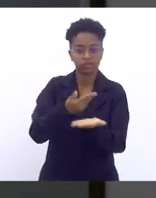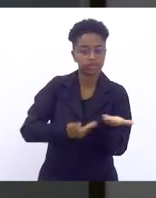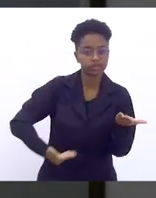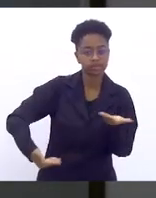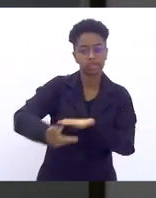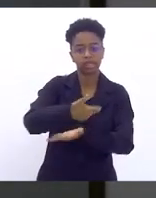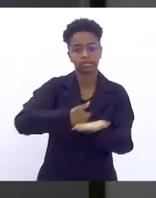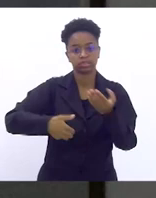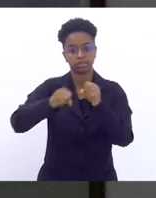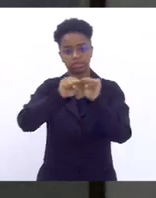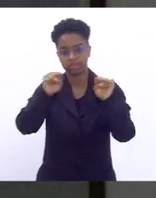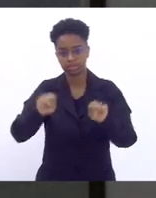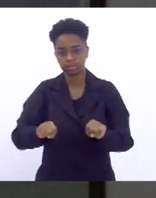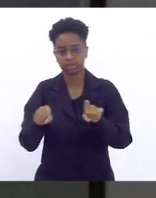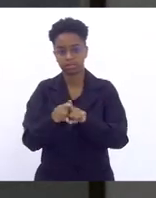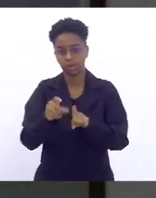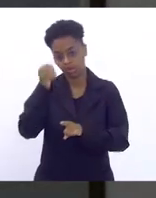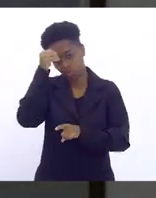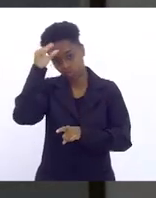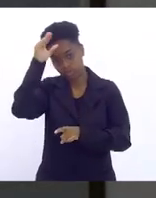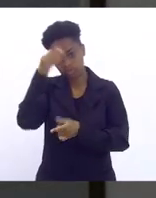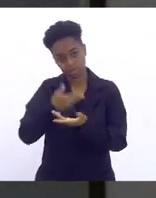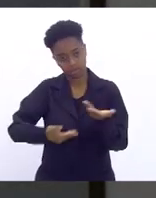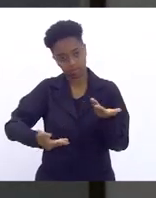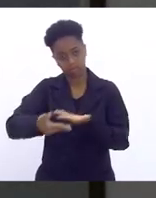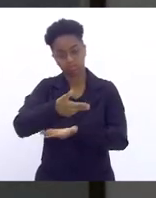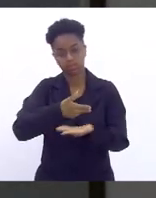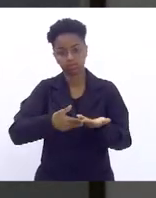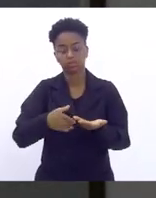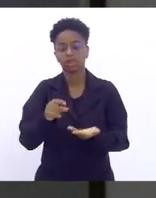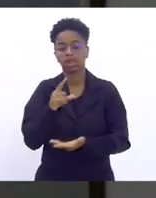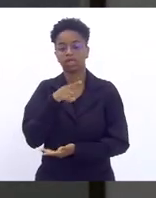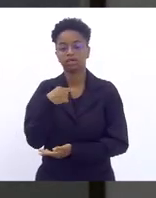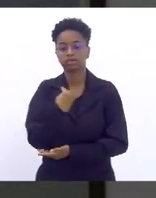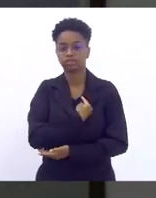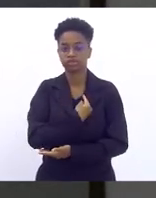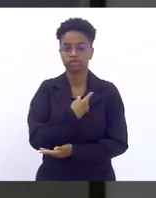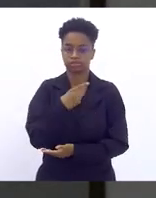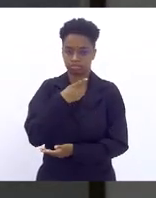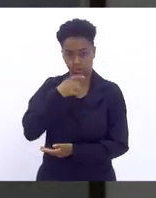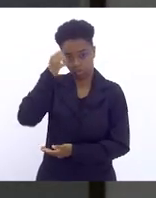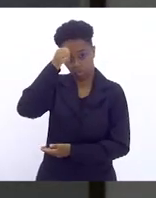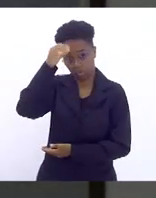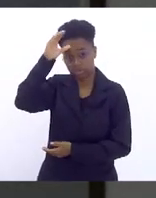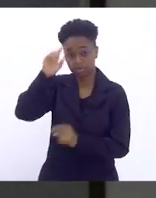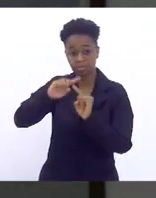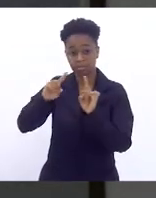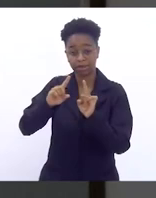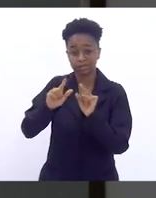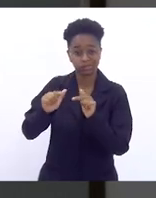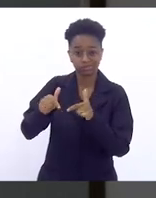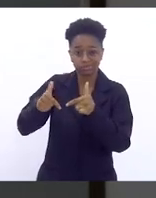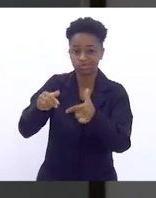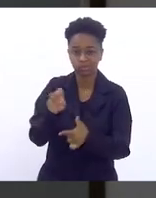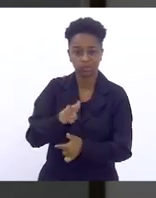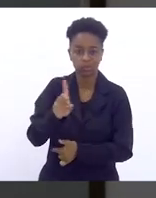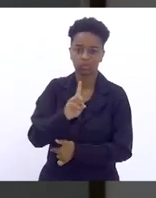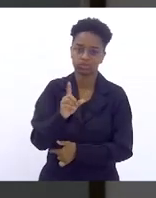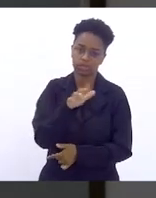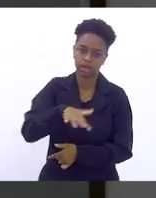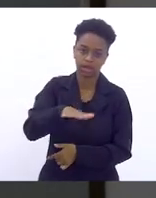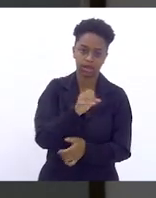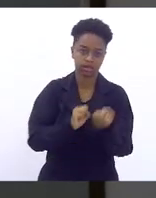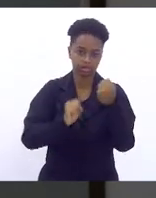e aplicação de conhecimento como eu falei antes a gente tem bastante conhecimento pouco aplicado a indústria e